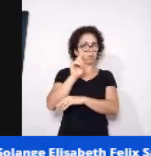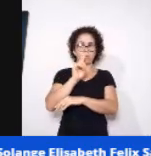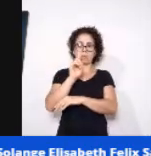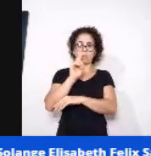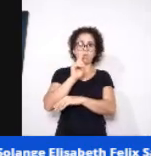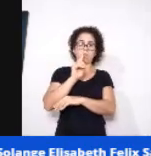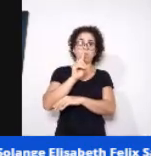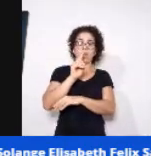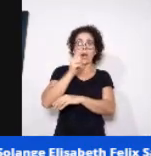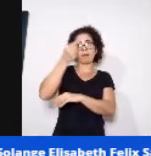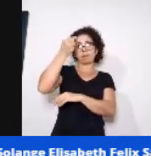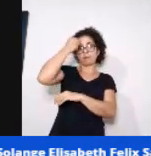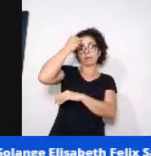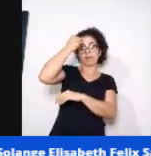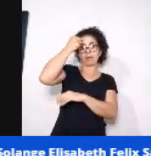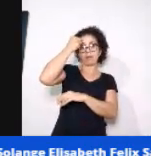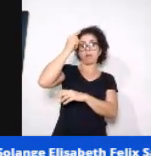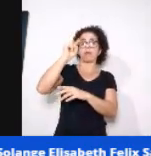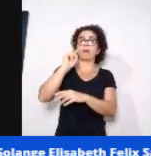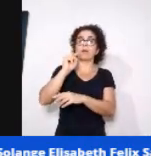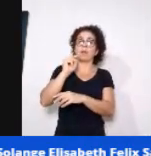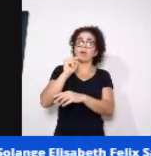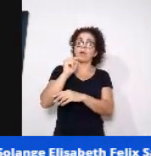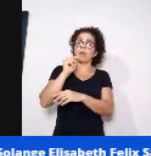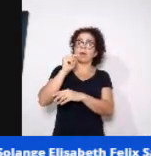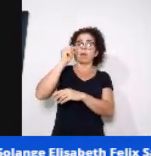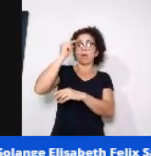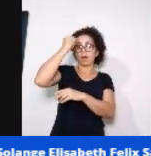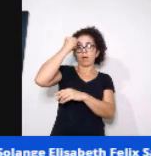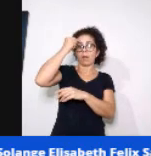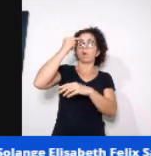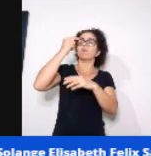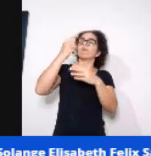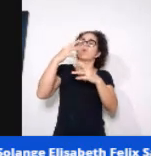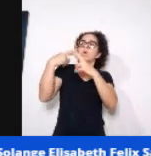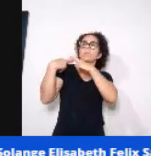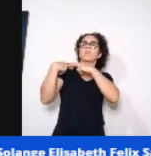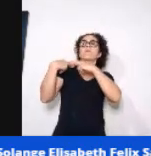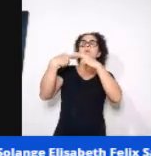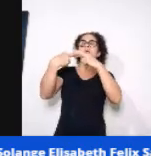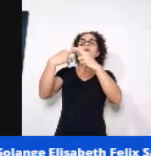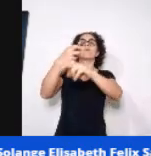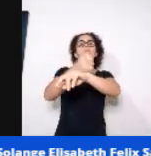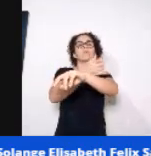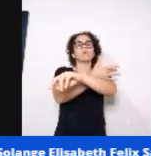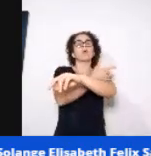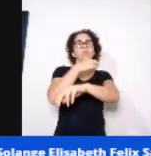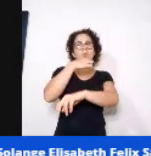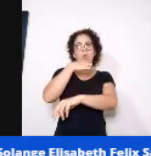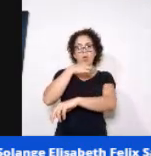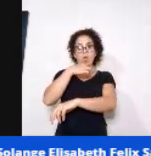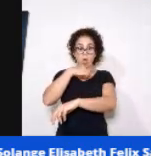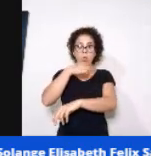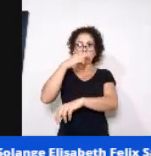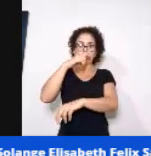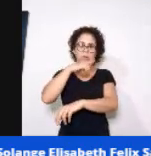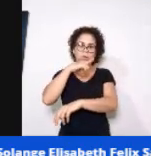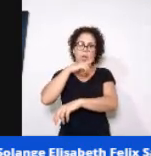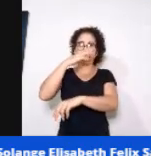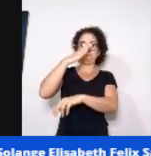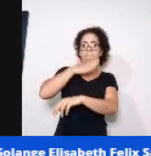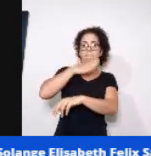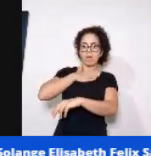Então, a ideia dele é desconstruir esta frase de responsabilidade emocional. Eu tenho a minha vida, eu tenho que dar conta